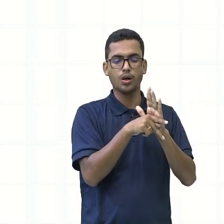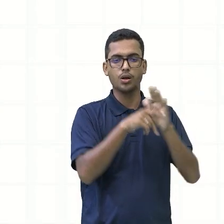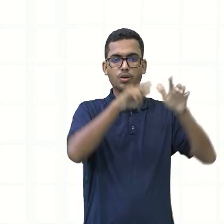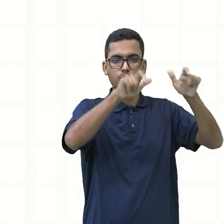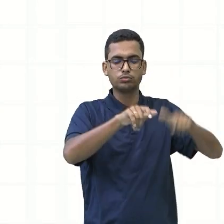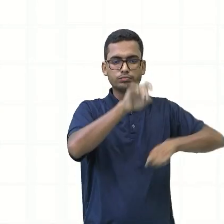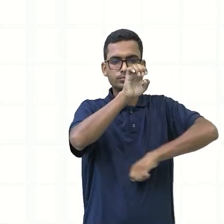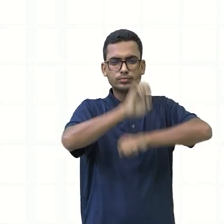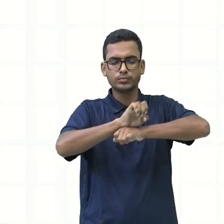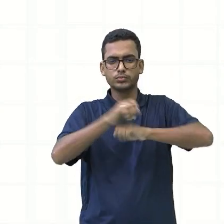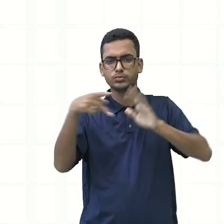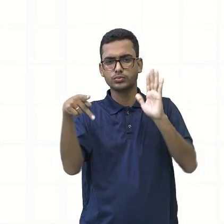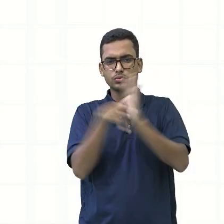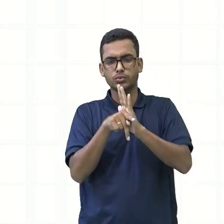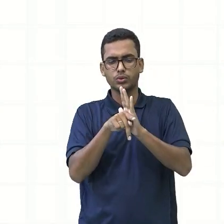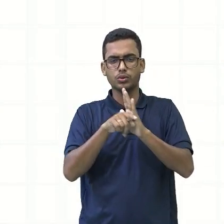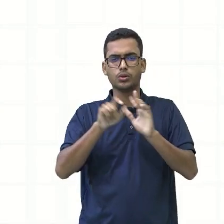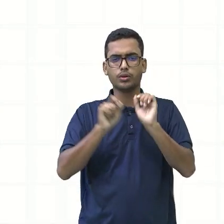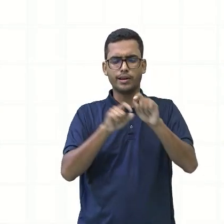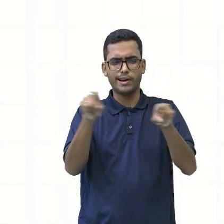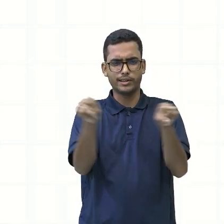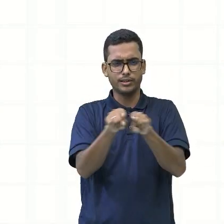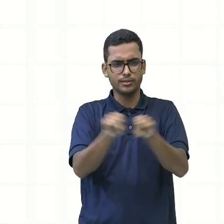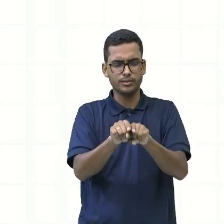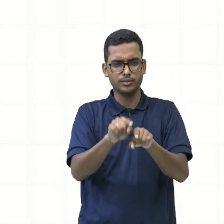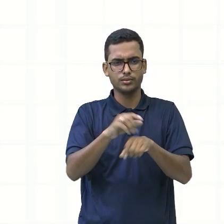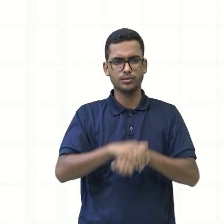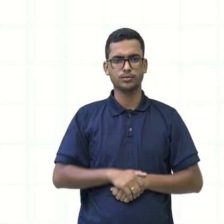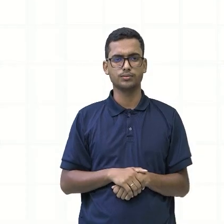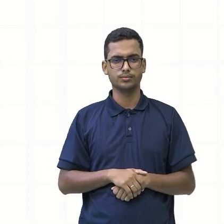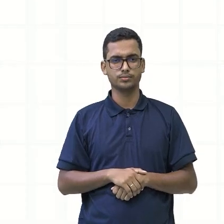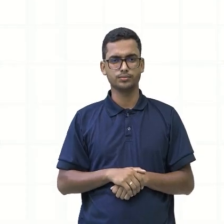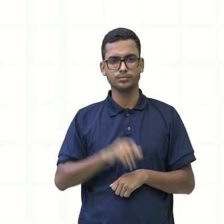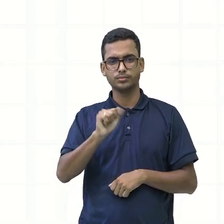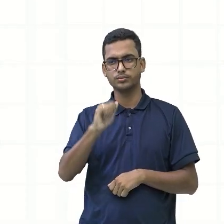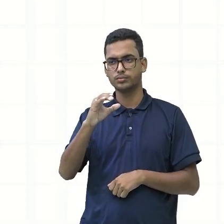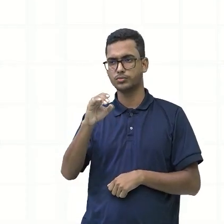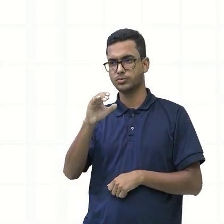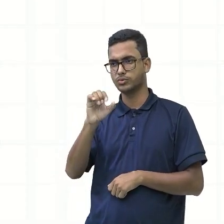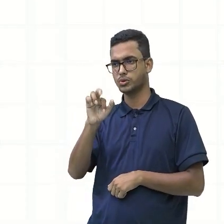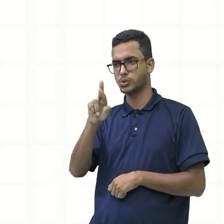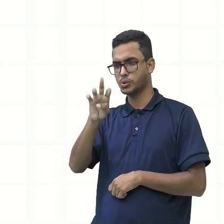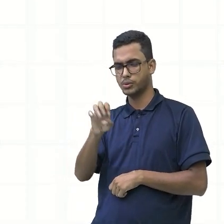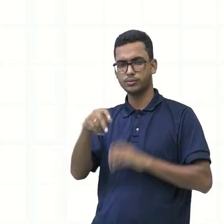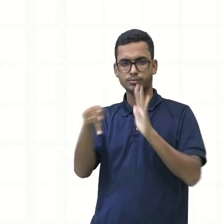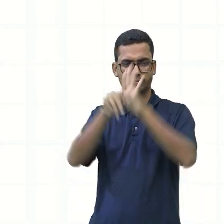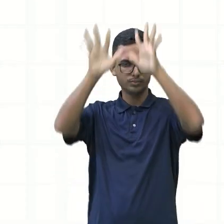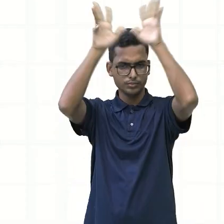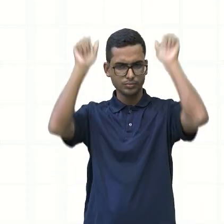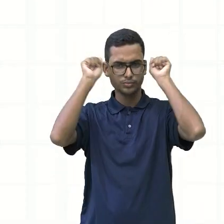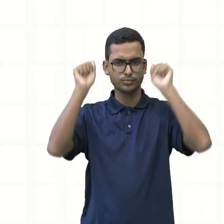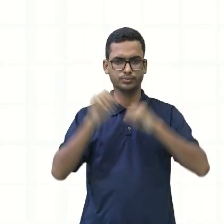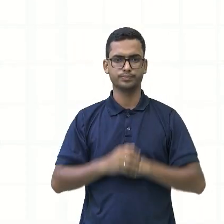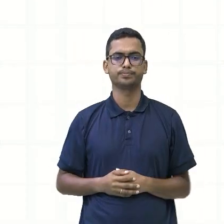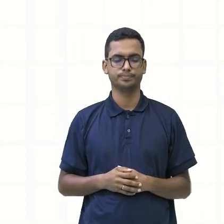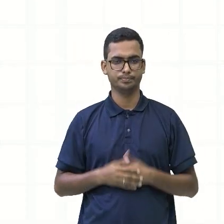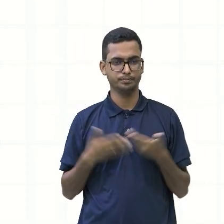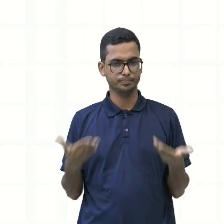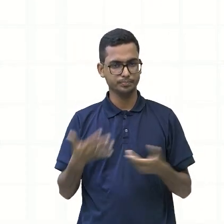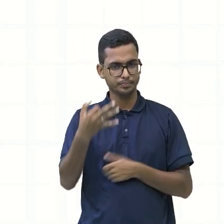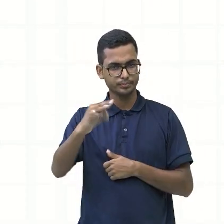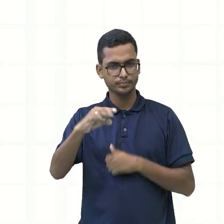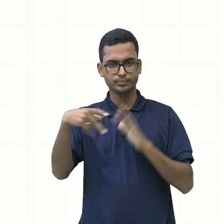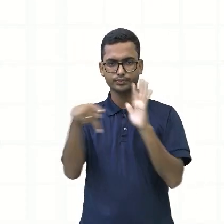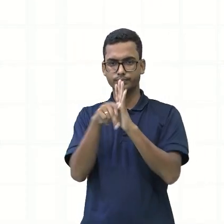Então, nosso país ele é muito extenso e por isso a gente tem vários fusos horários aí, né, ao longo do nosso